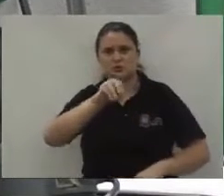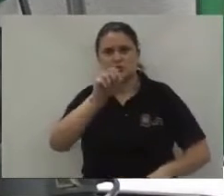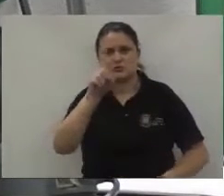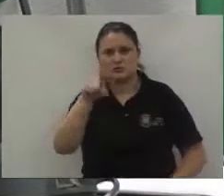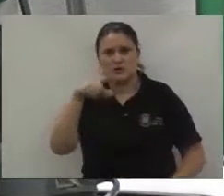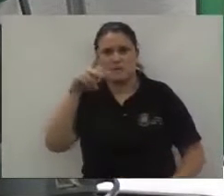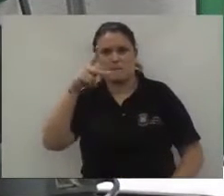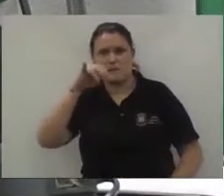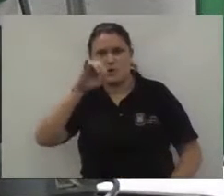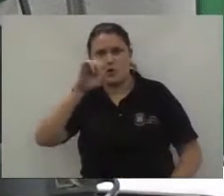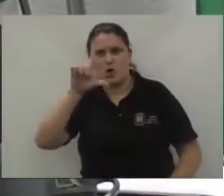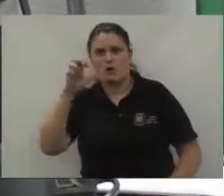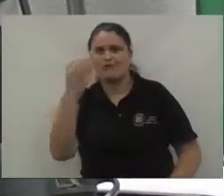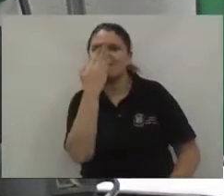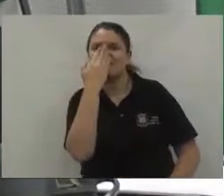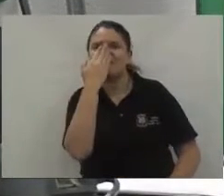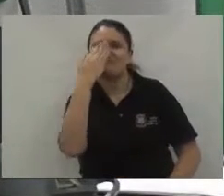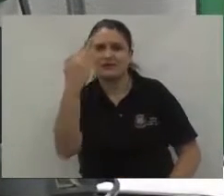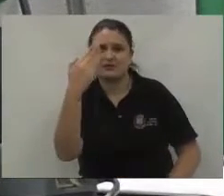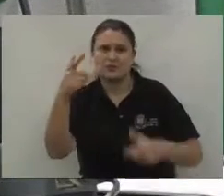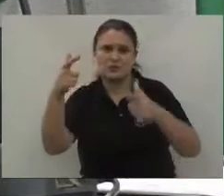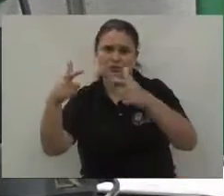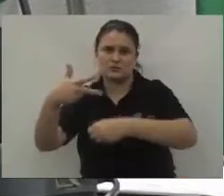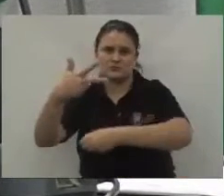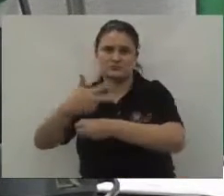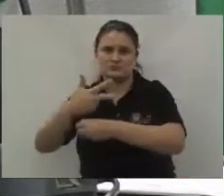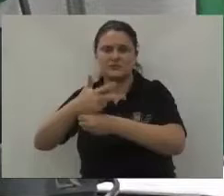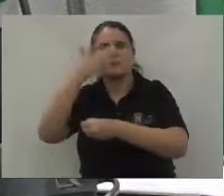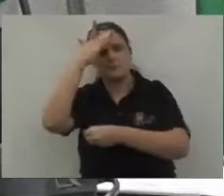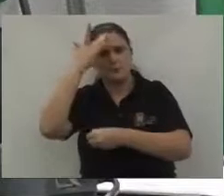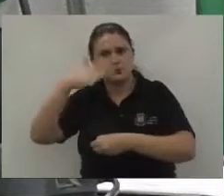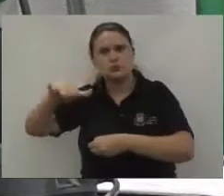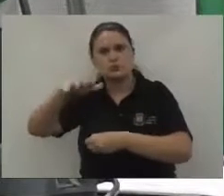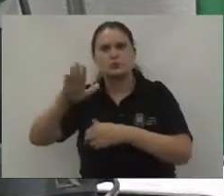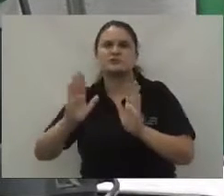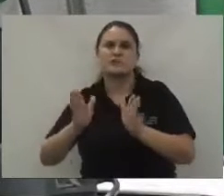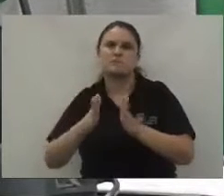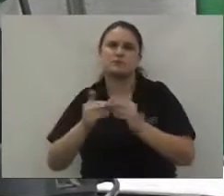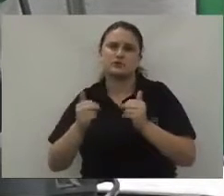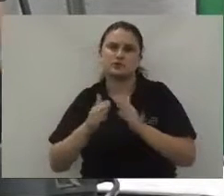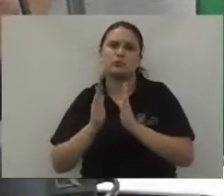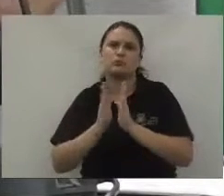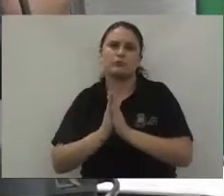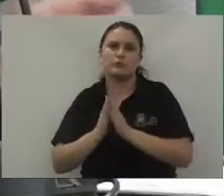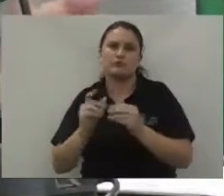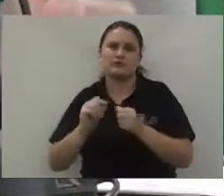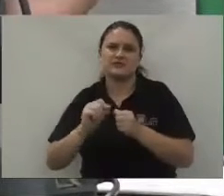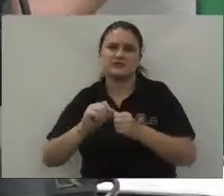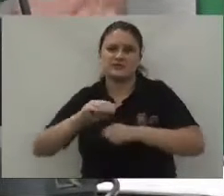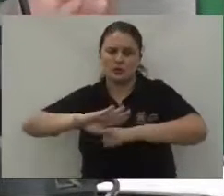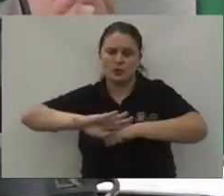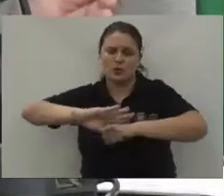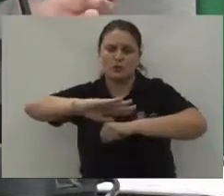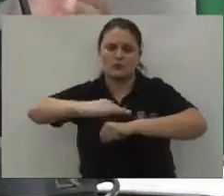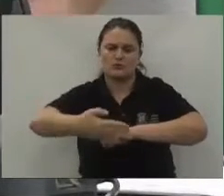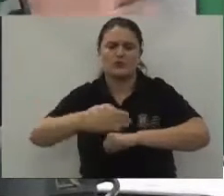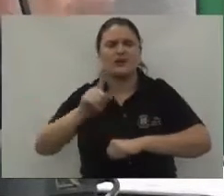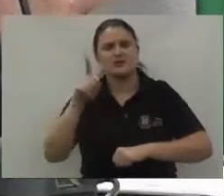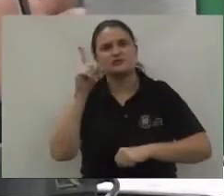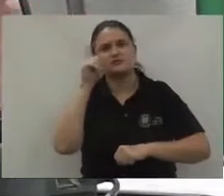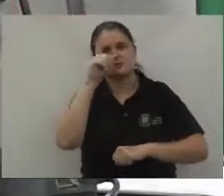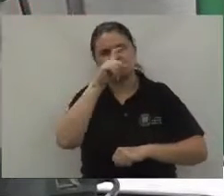da terceira idade também, e os munícipes lá já estão pedindo lombada. Nós sabemos que lombada é uma coisa